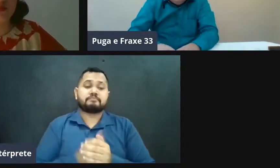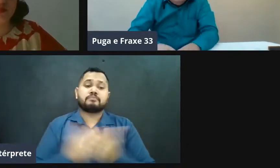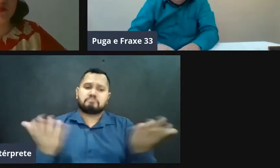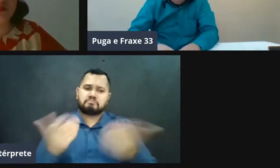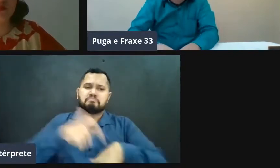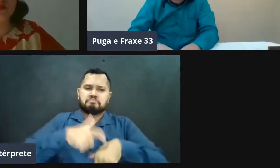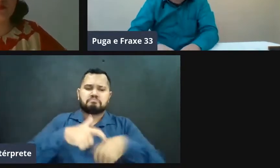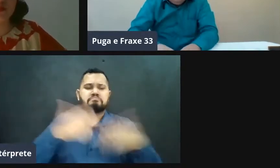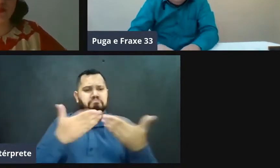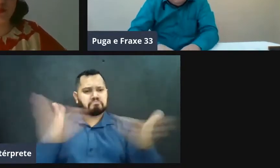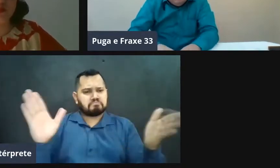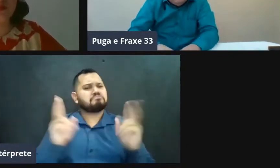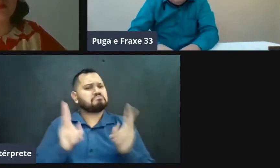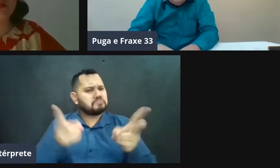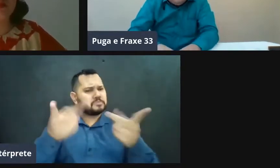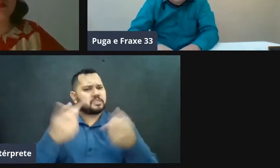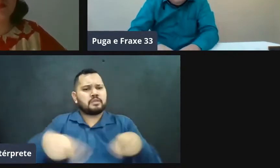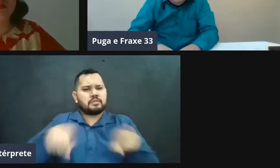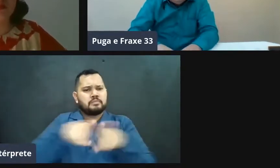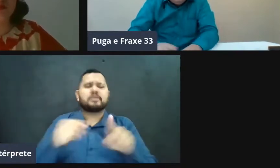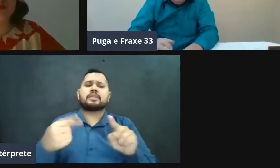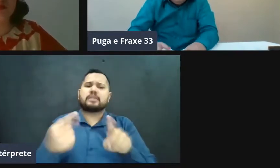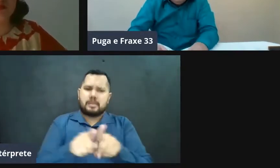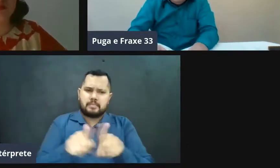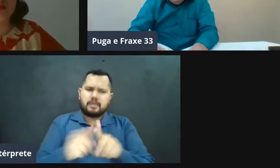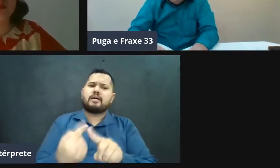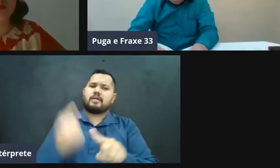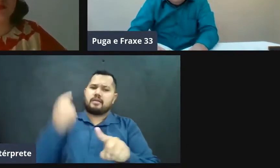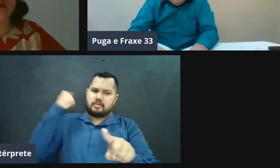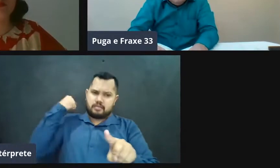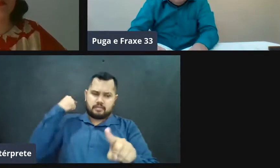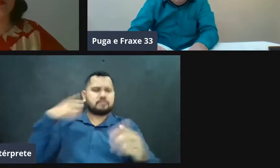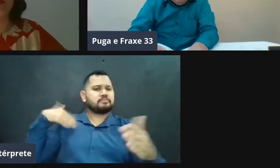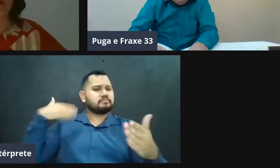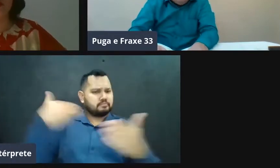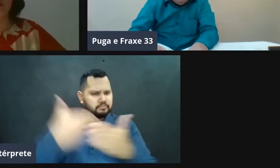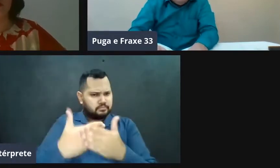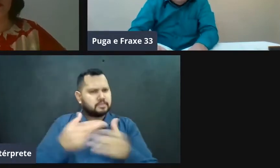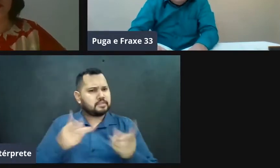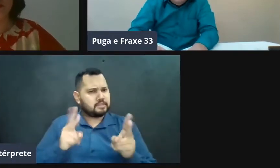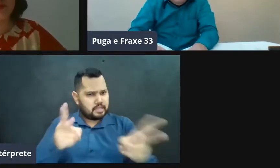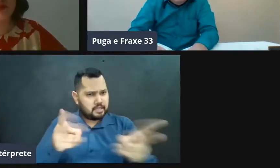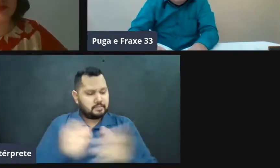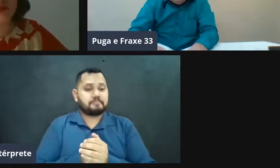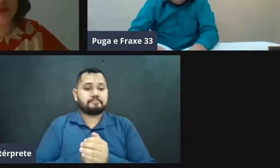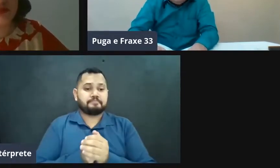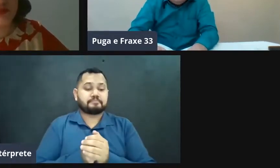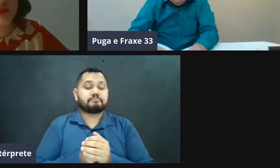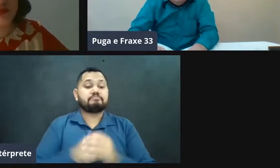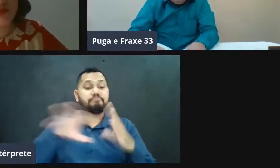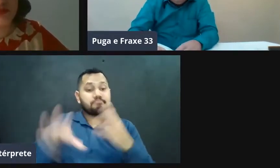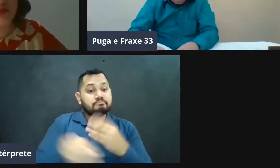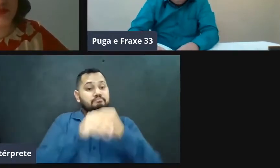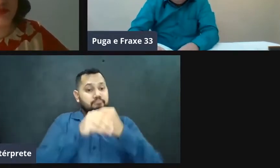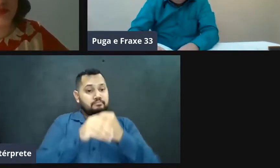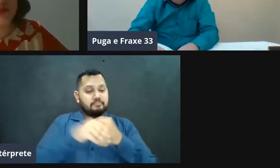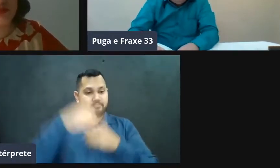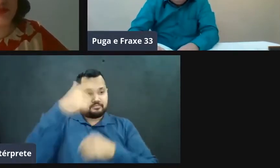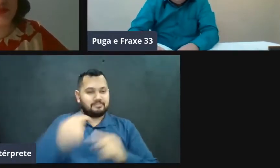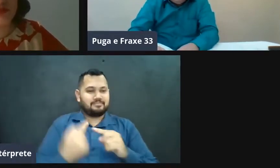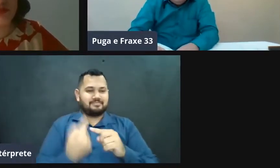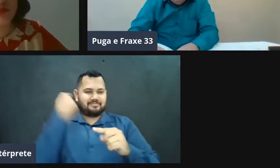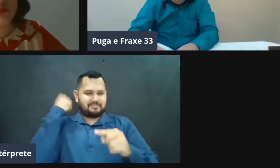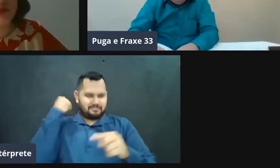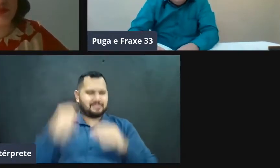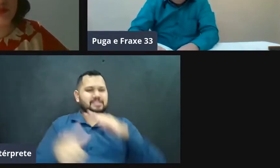a parcerias, sempre estivemos abertos a parcerias. Eu quero ressaltar que, ao longo da nossa gestão, nós